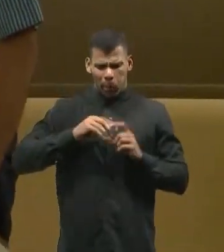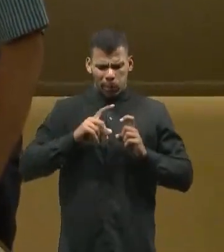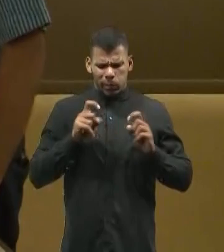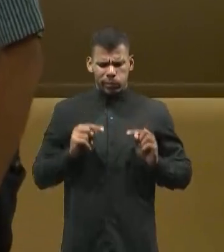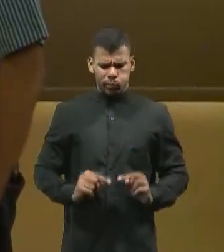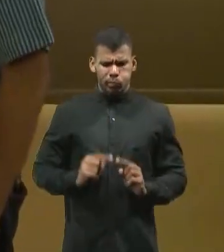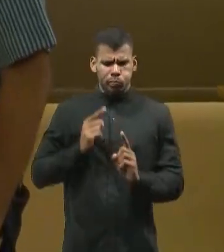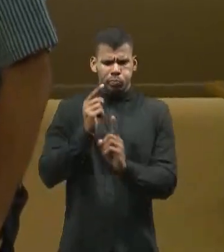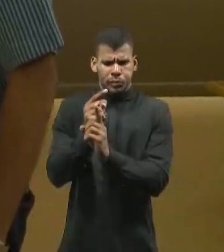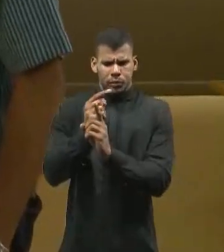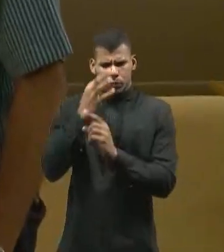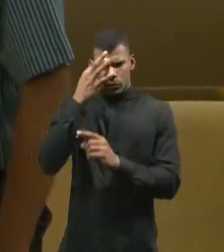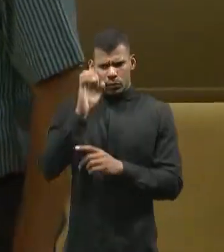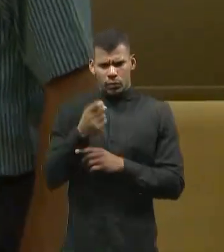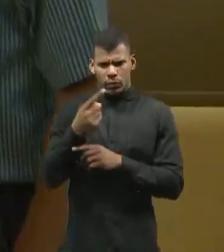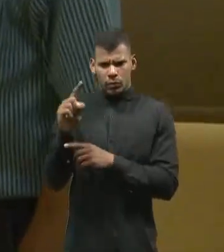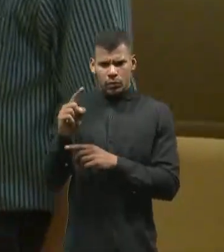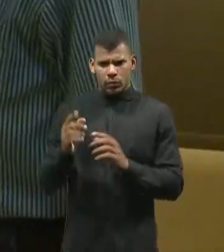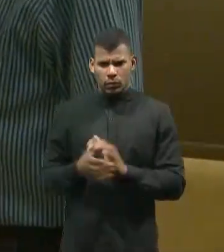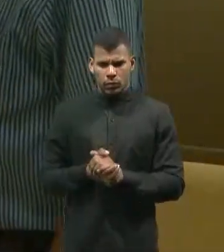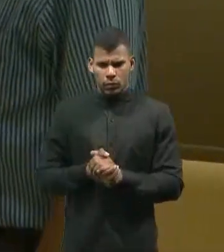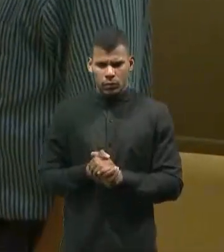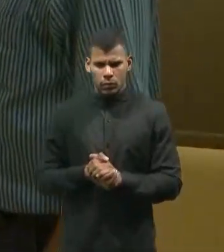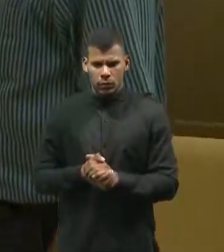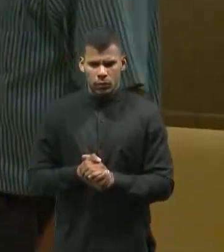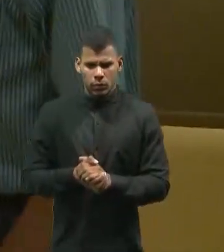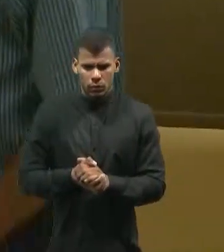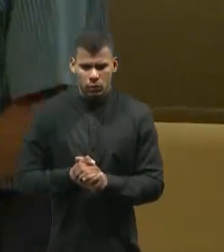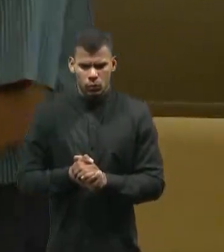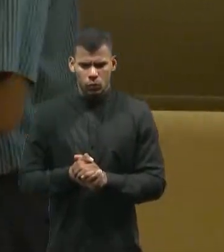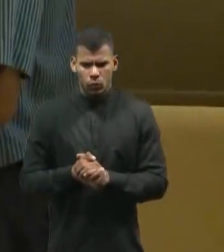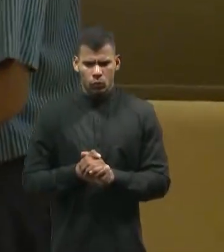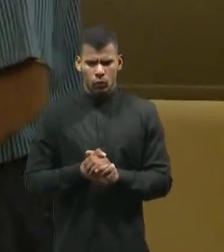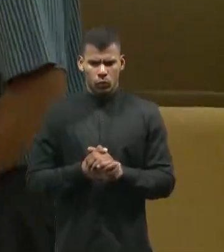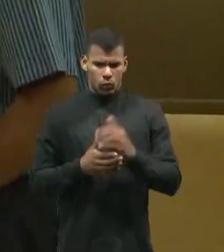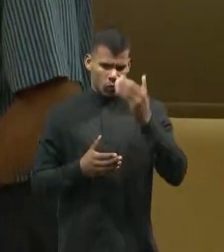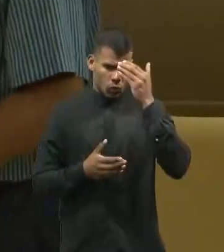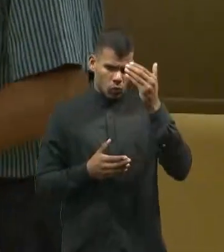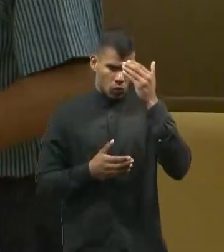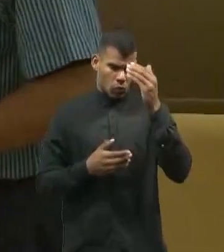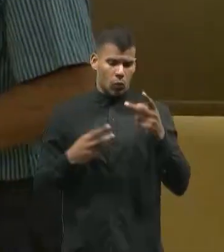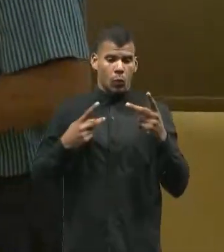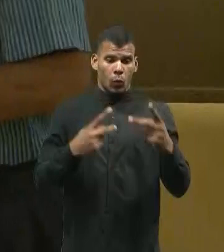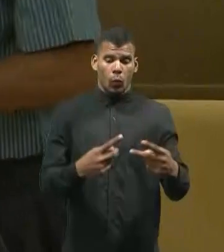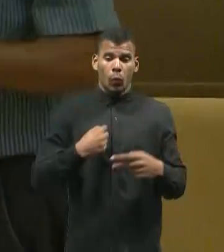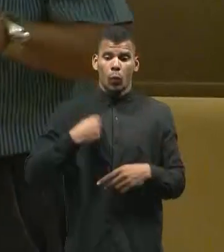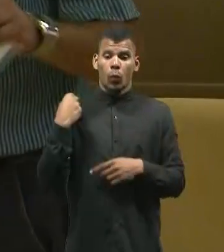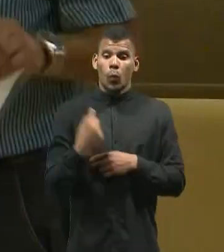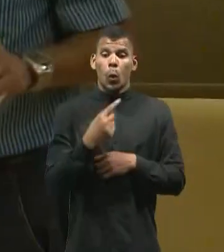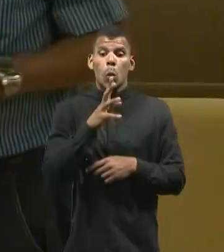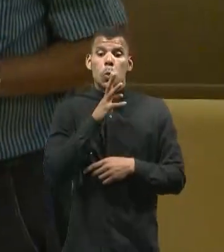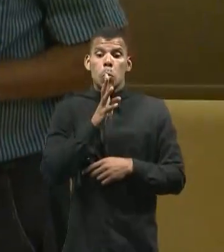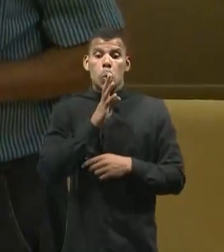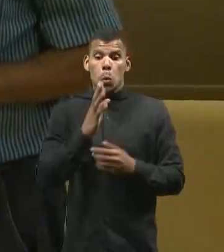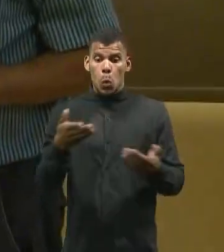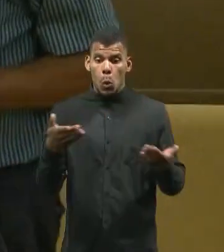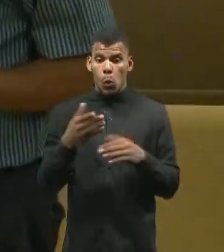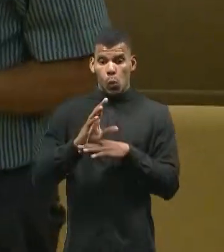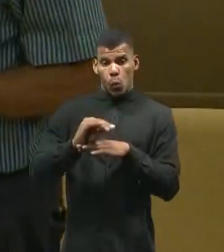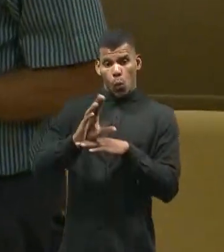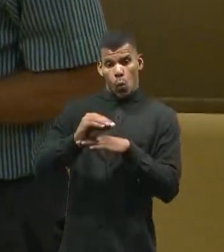fé. Né? Então, Diógenes, então muito obrigado por ter recebido a gente. Vamos conhecer agora o